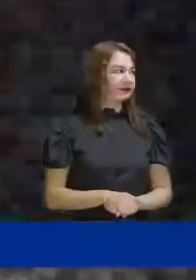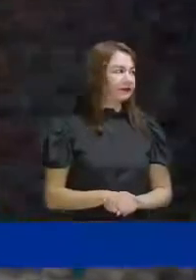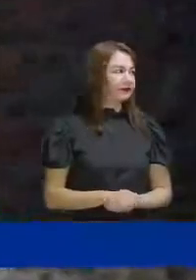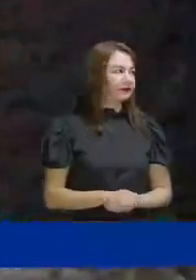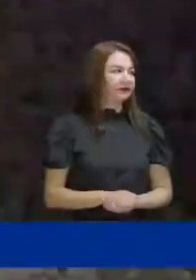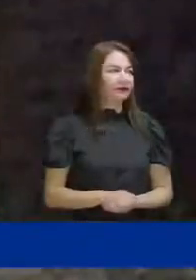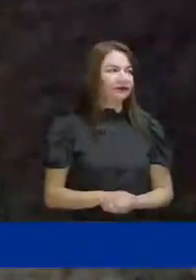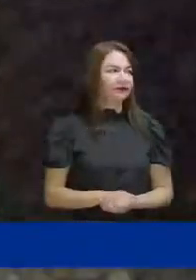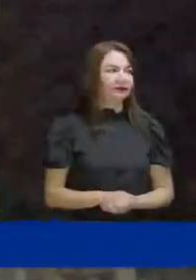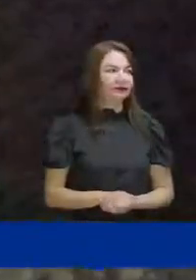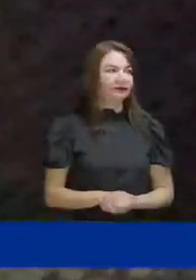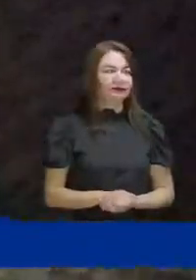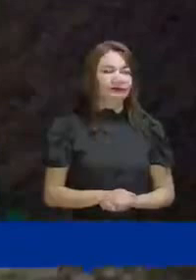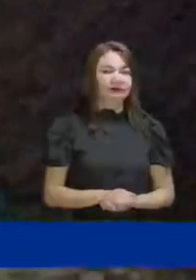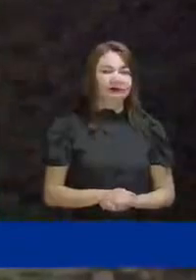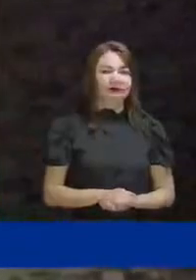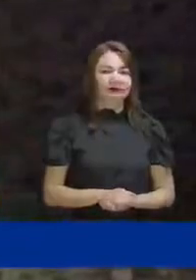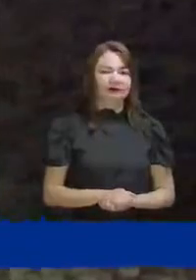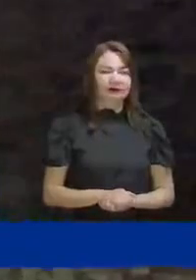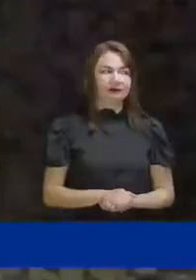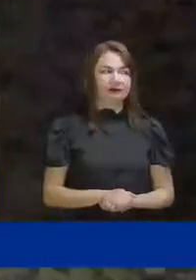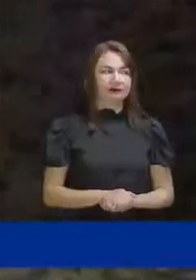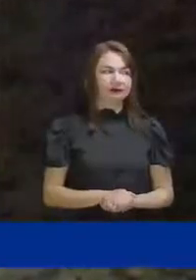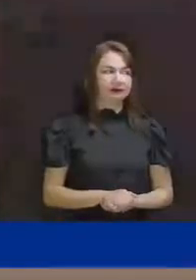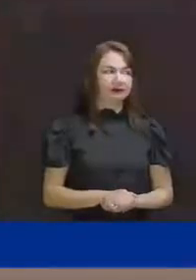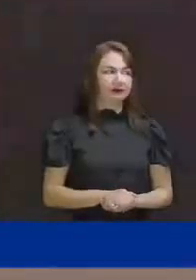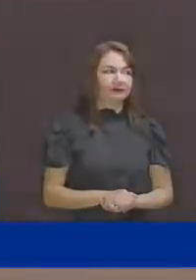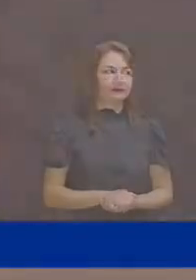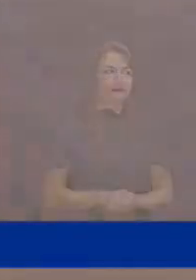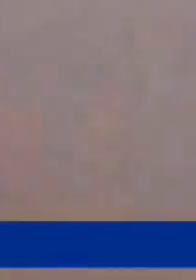É ali no meio do